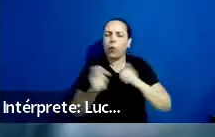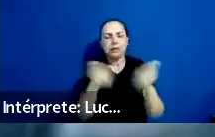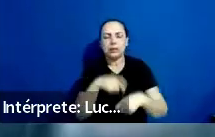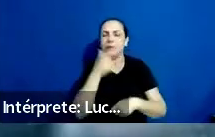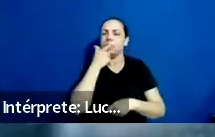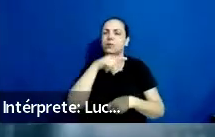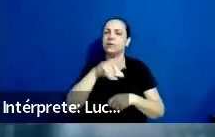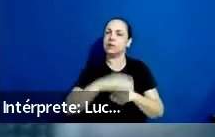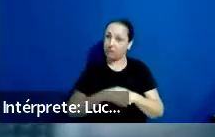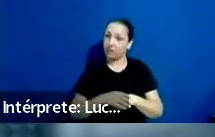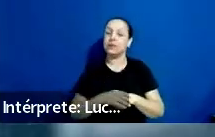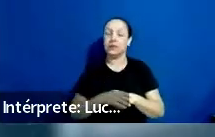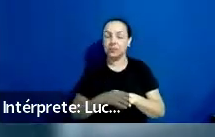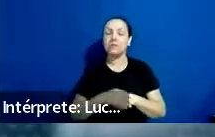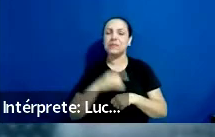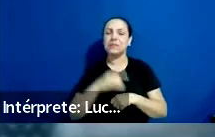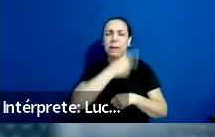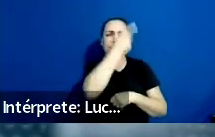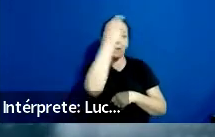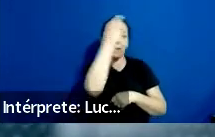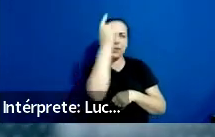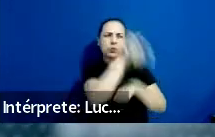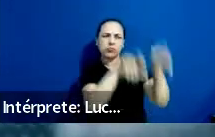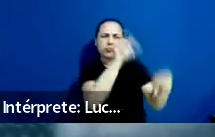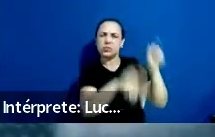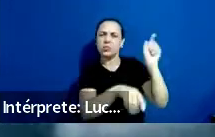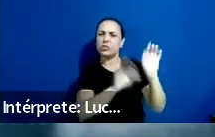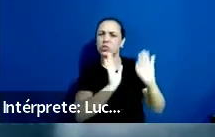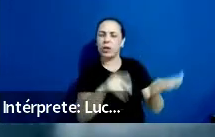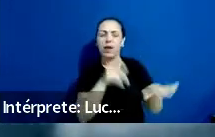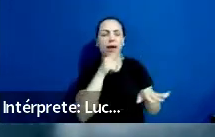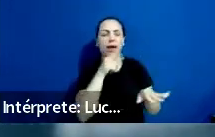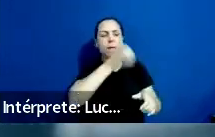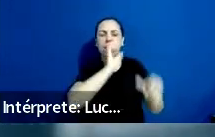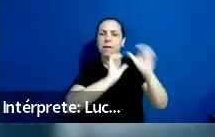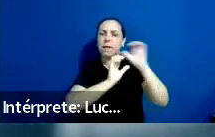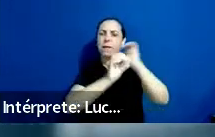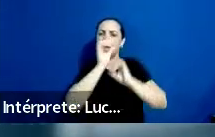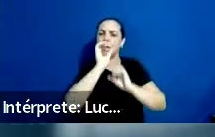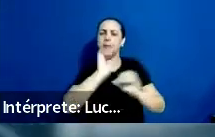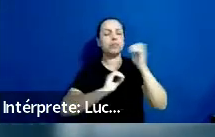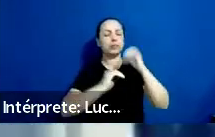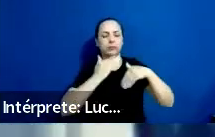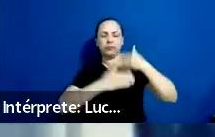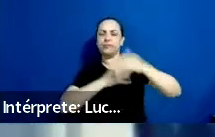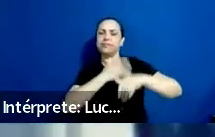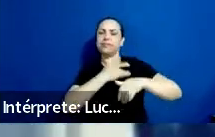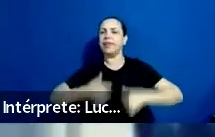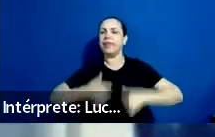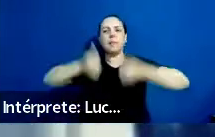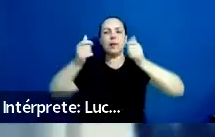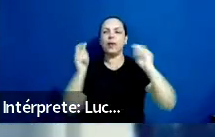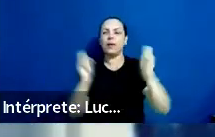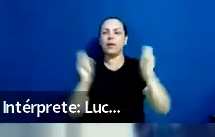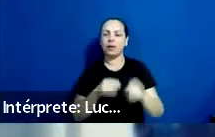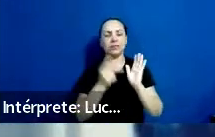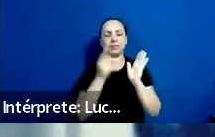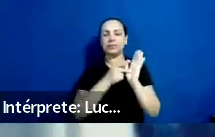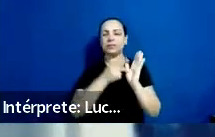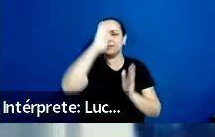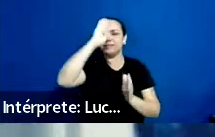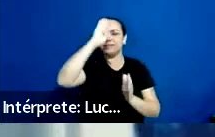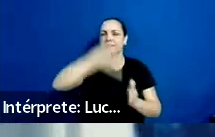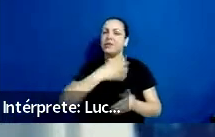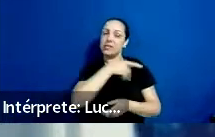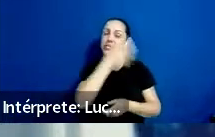São milhares de depoimentos espontâneos de pessoas que fizeram uso da água magnetizada pelo Silocimol. Assista e veja agora do que é